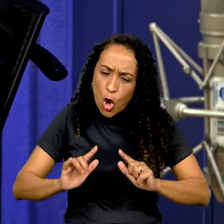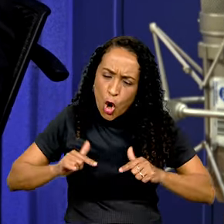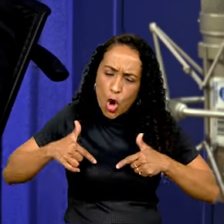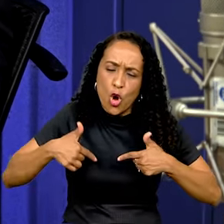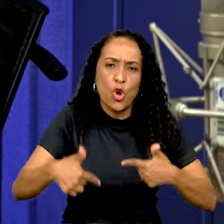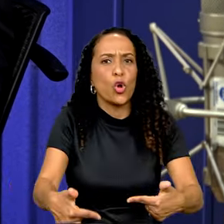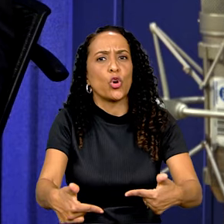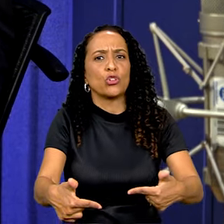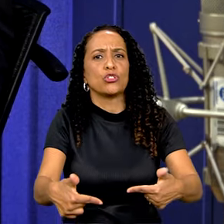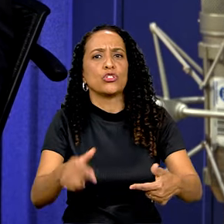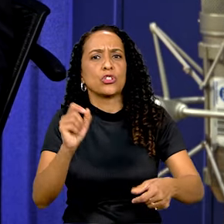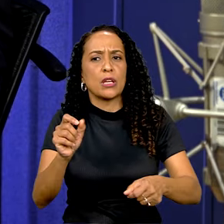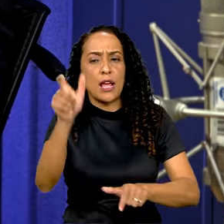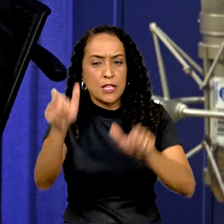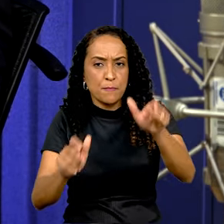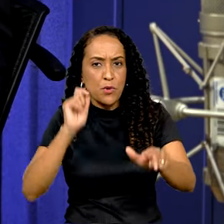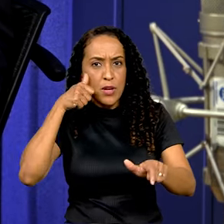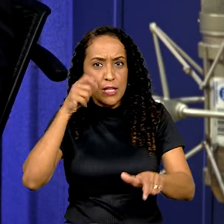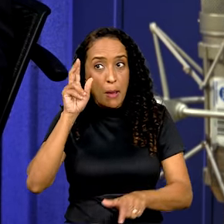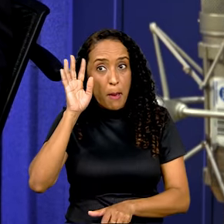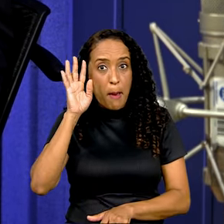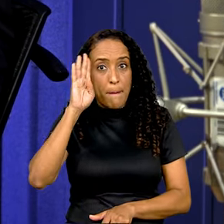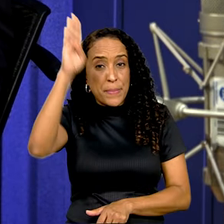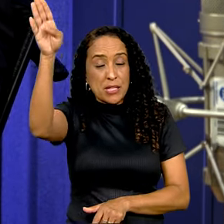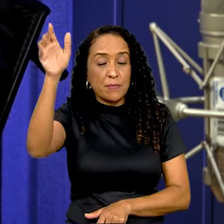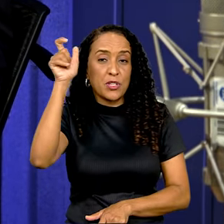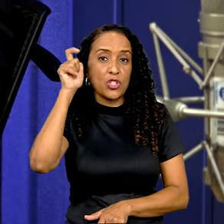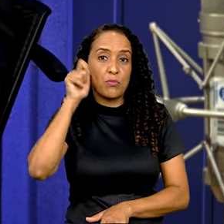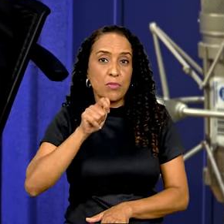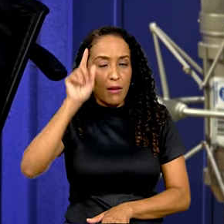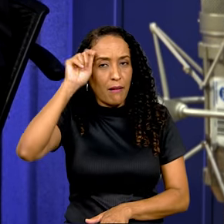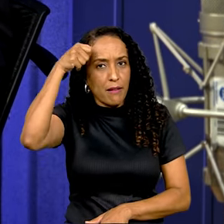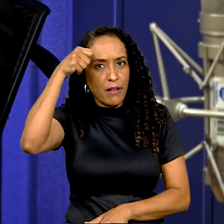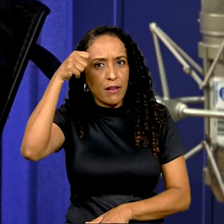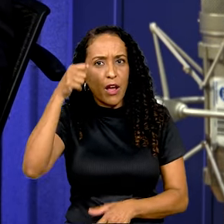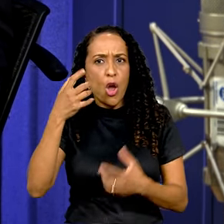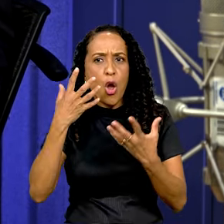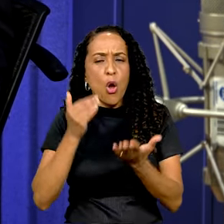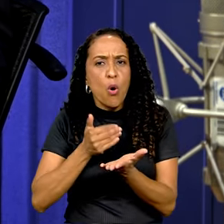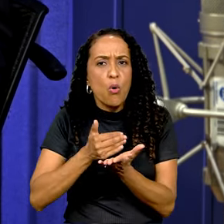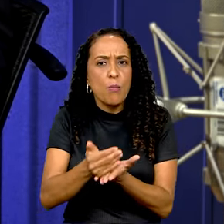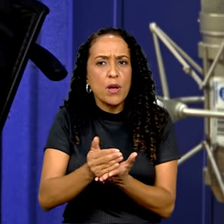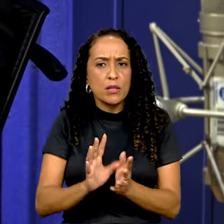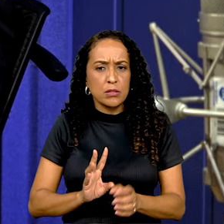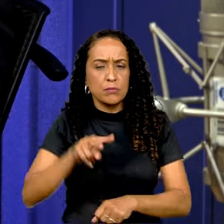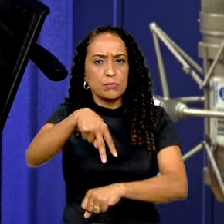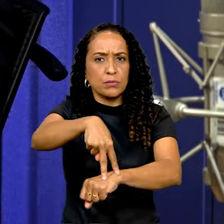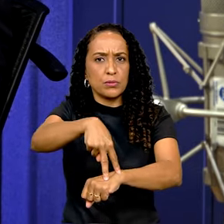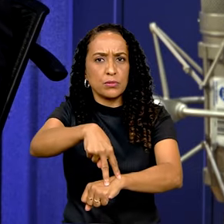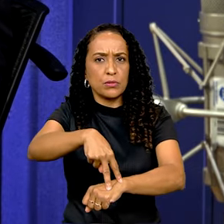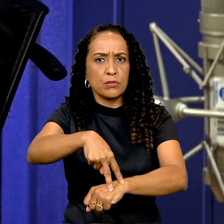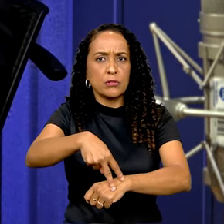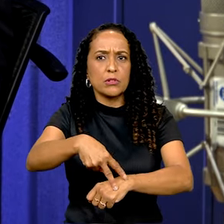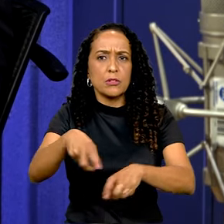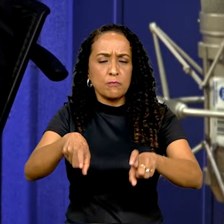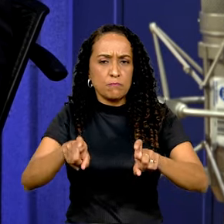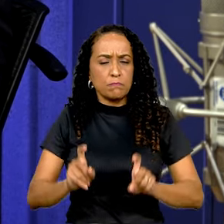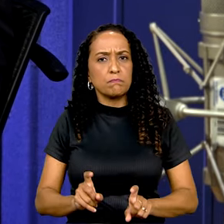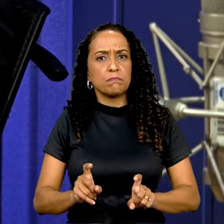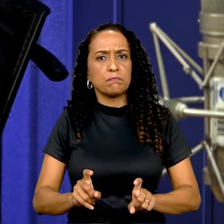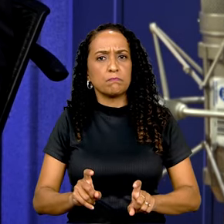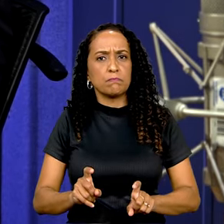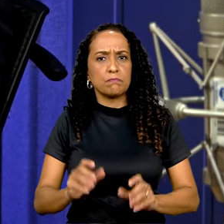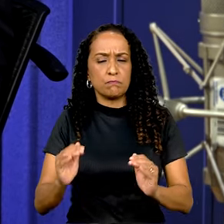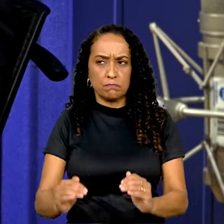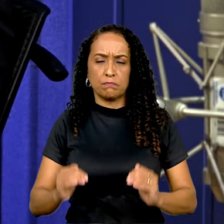e lute ao máximo para que as mulheres Principalmente as mulheres negras comecem a ocupar cargos de liderança de Alto Escalão